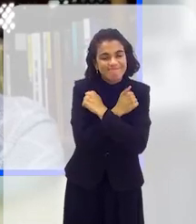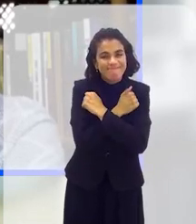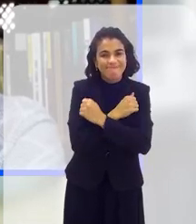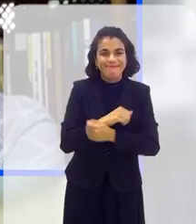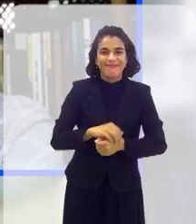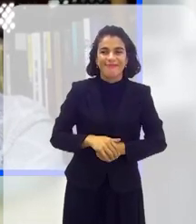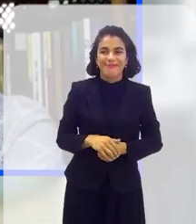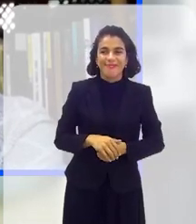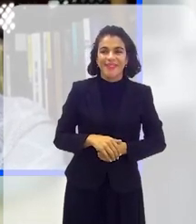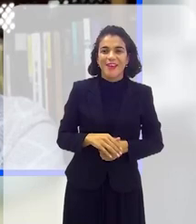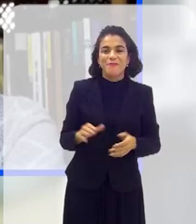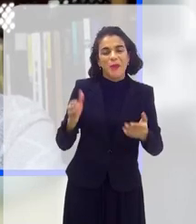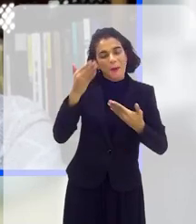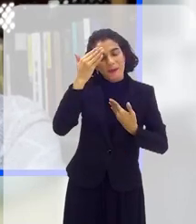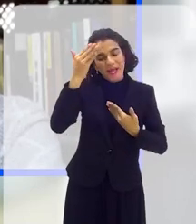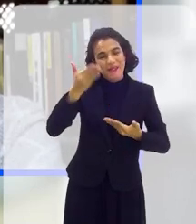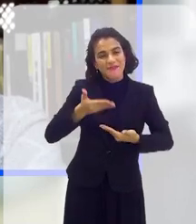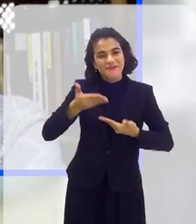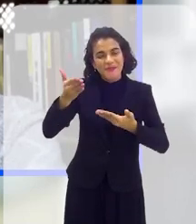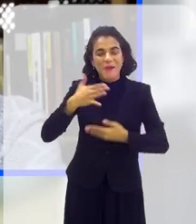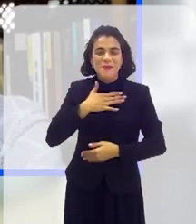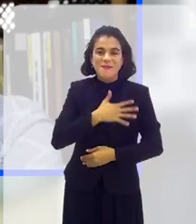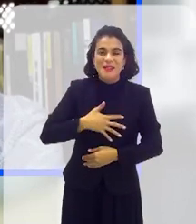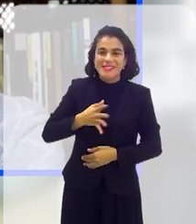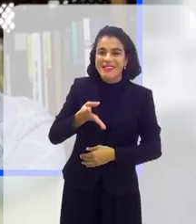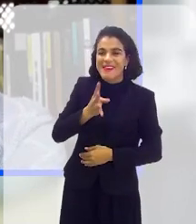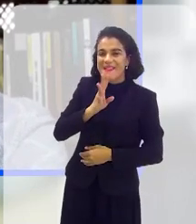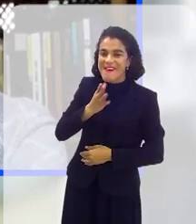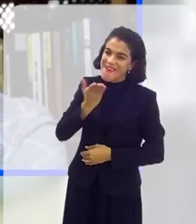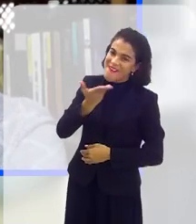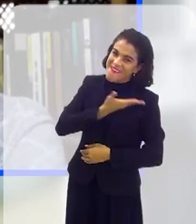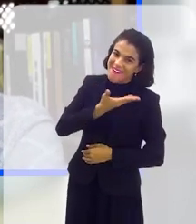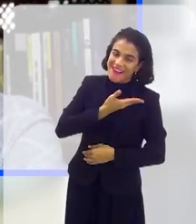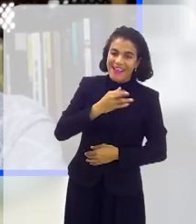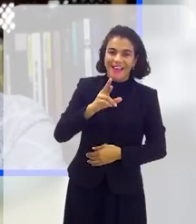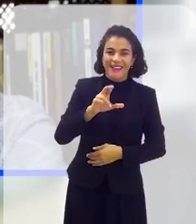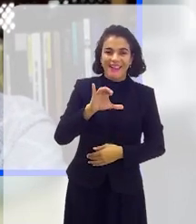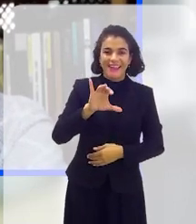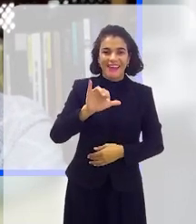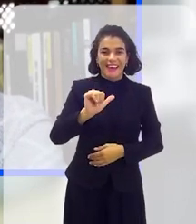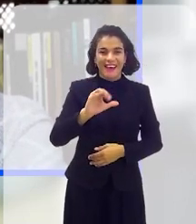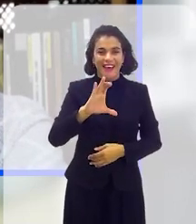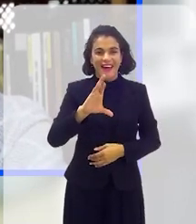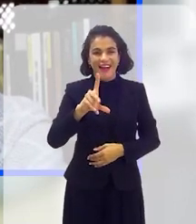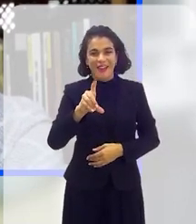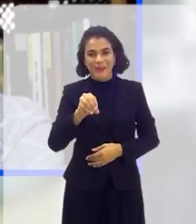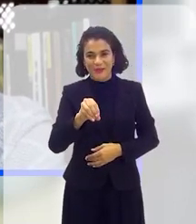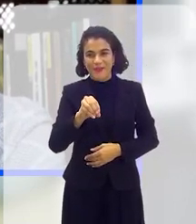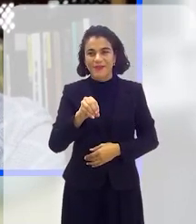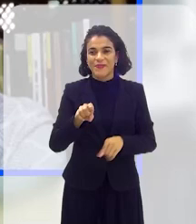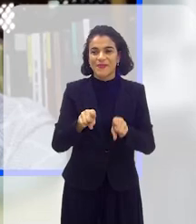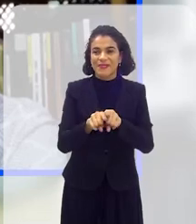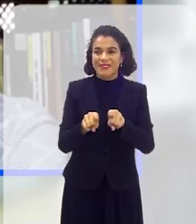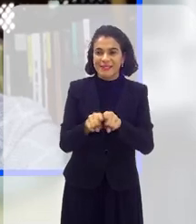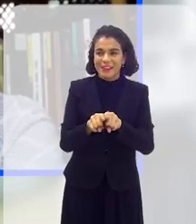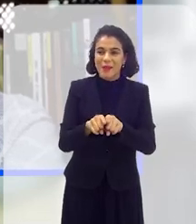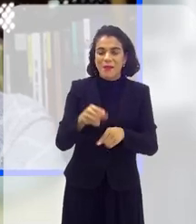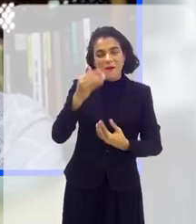obrigado, Flávio. Um abraço, Francisco. Agradeço aí pelo convite. Foi um prazer conhecer o meu colega Ricardo